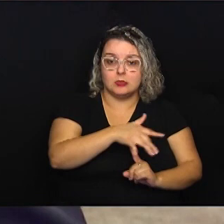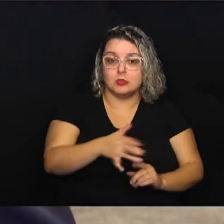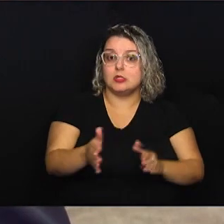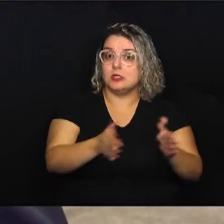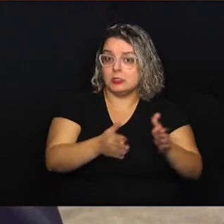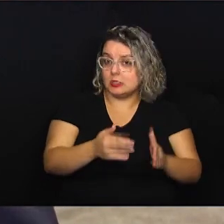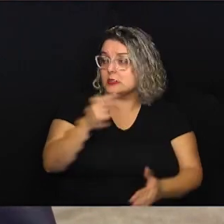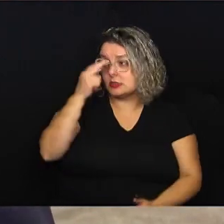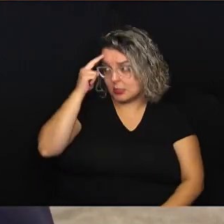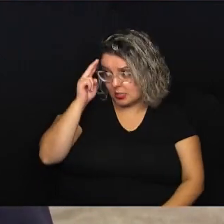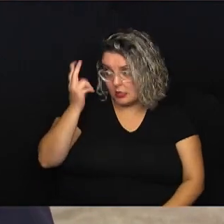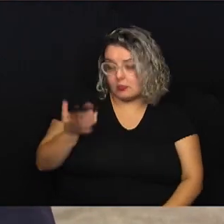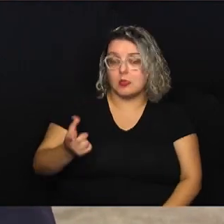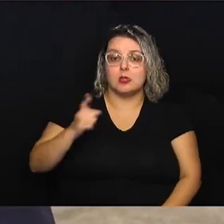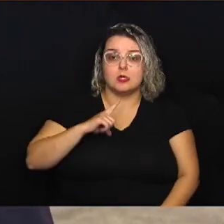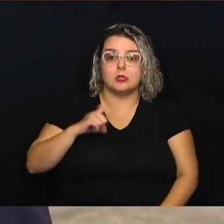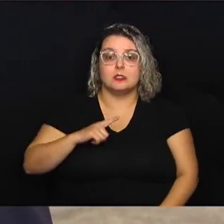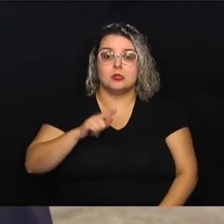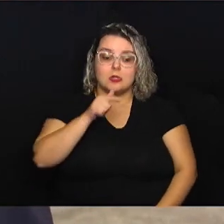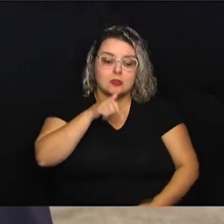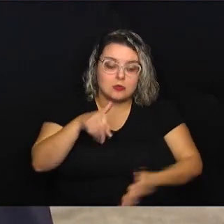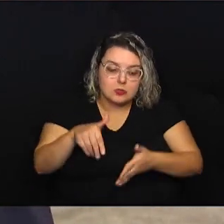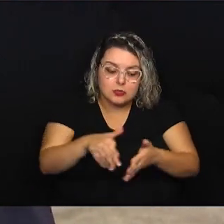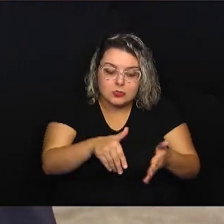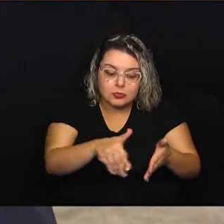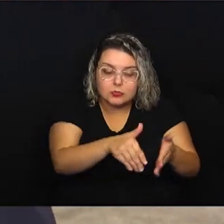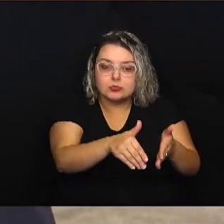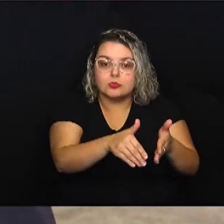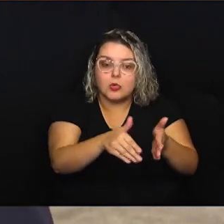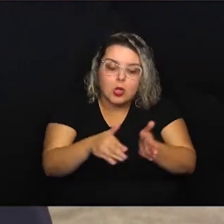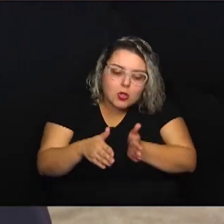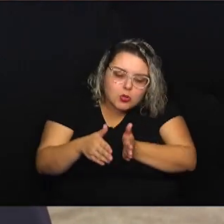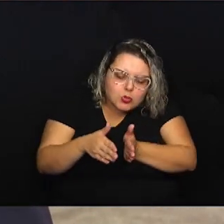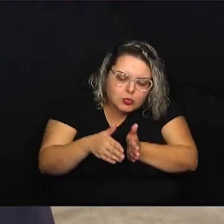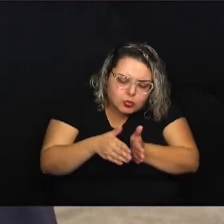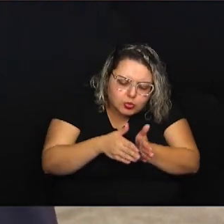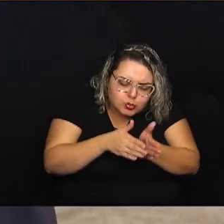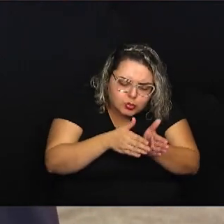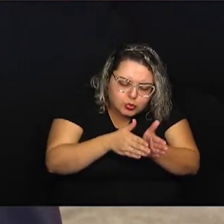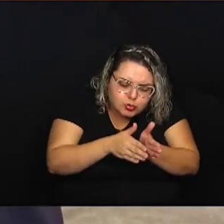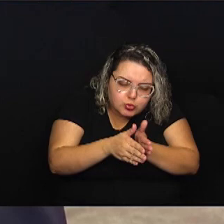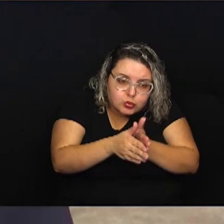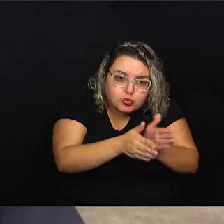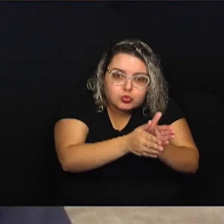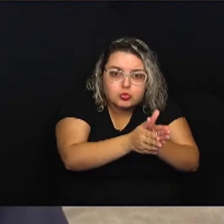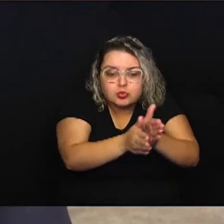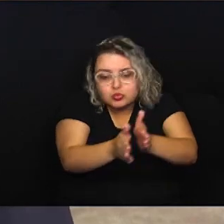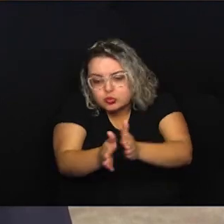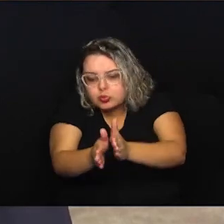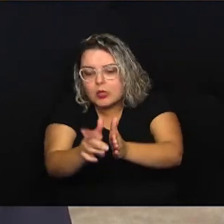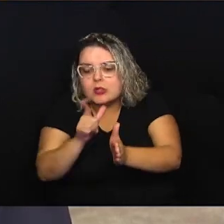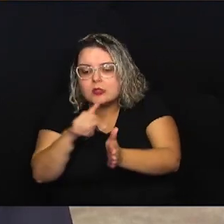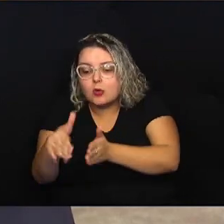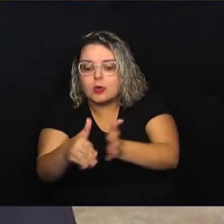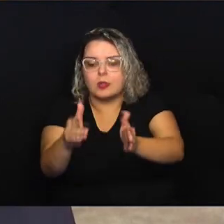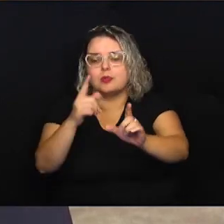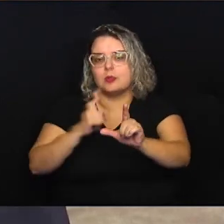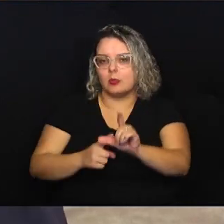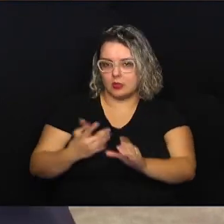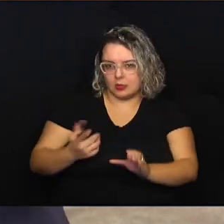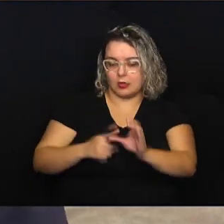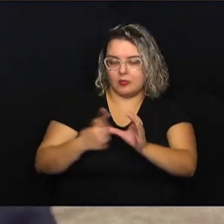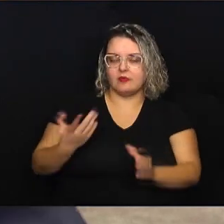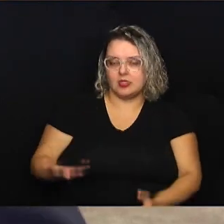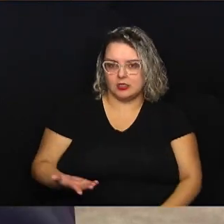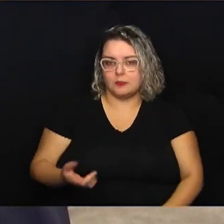tem nascentes. Corre um fio de água justamente para o rio Capivari. Então é importante essas